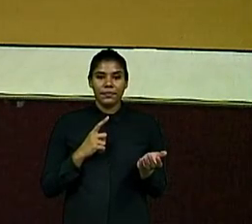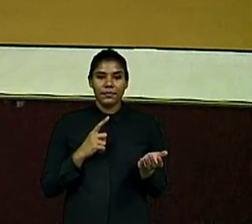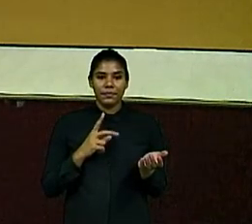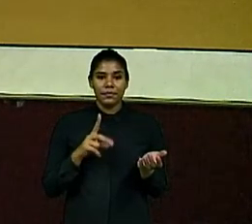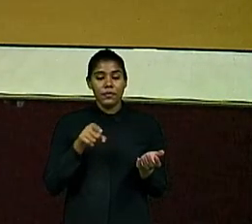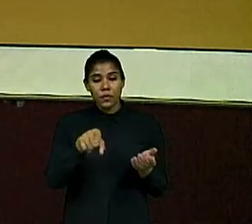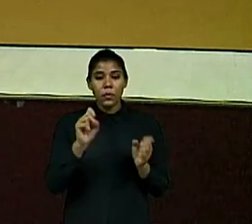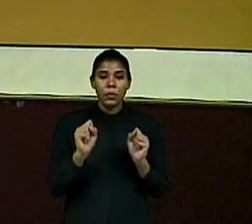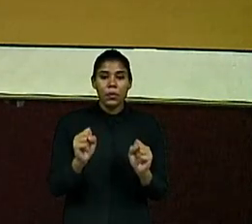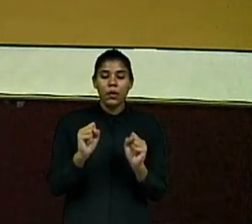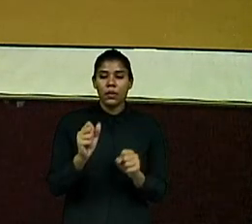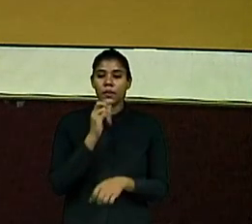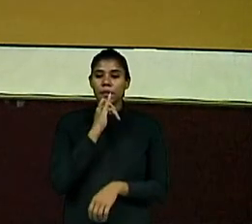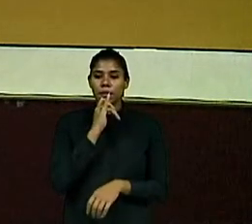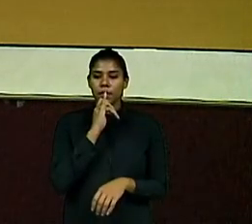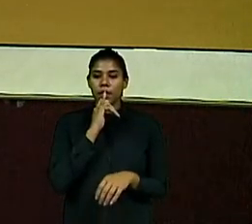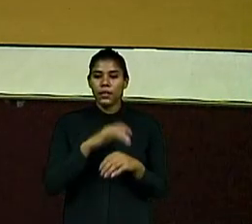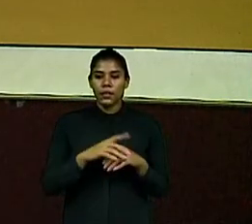exemplo